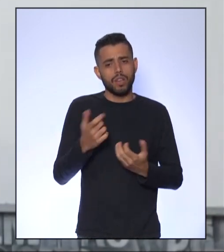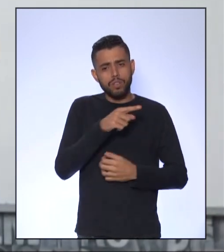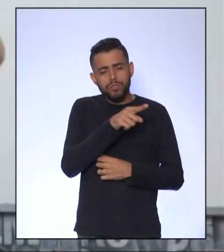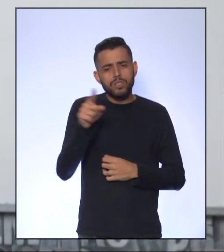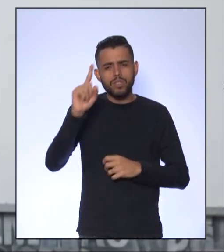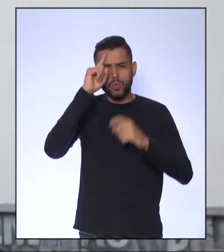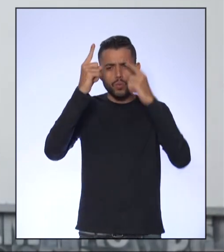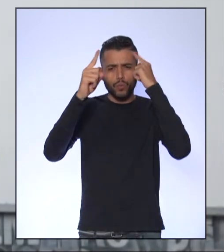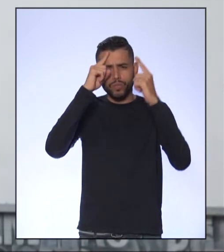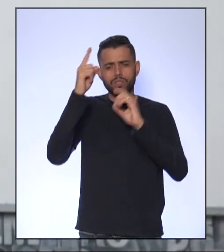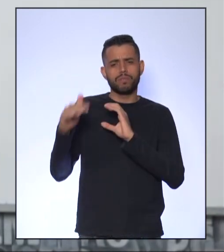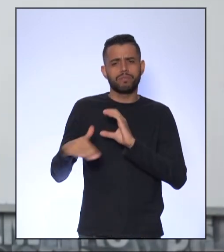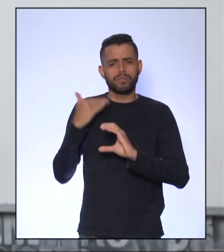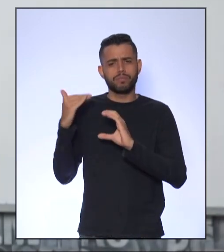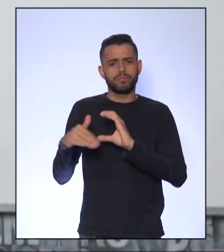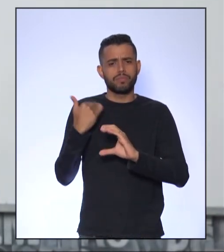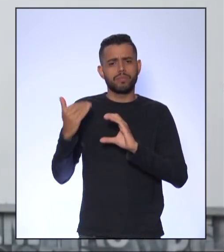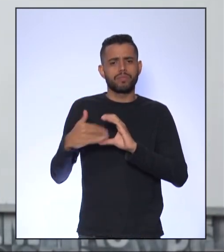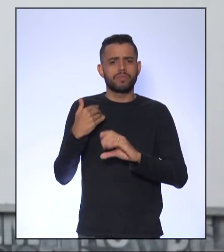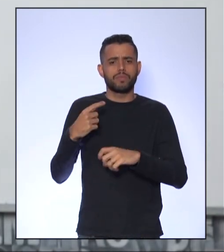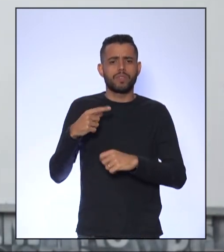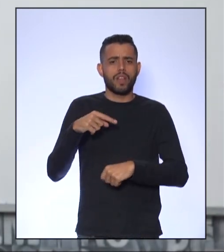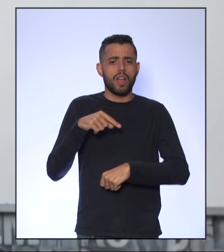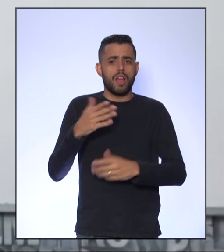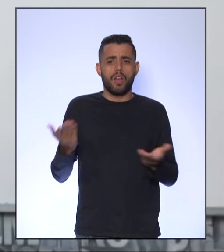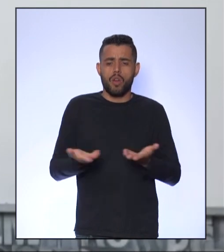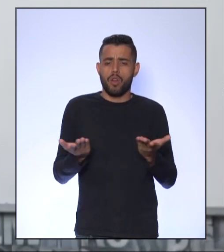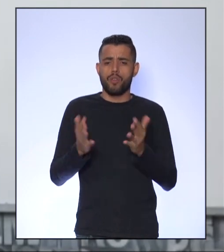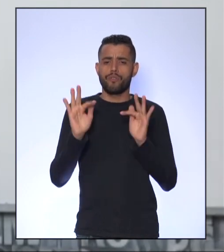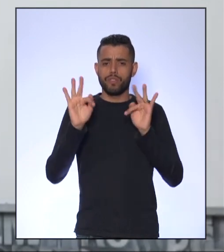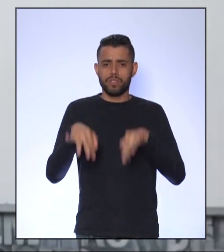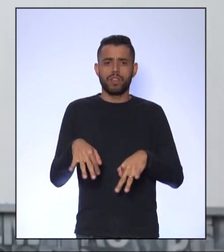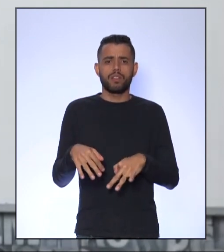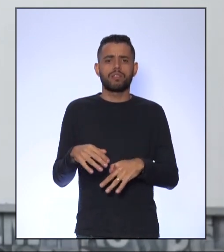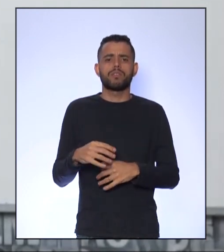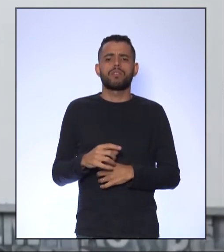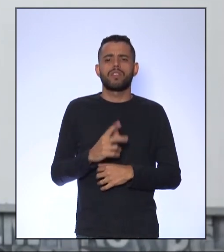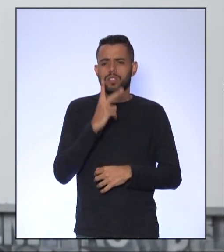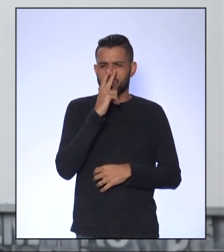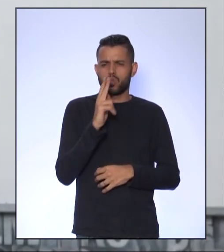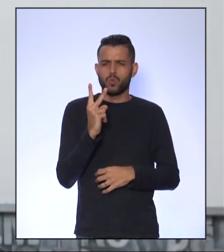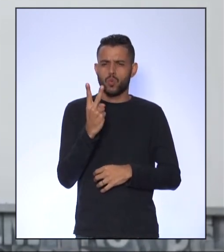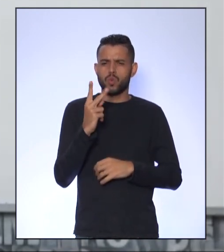dúvidas. Vamos ir para praticamente a fase final da nossa aula. Vamos ter mais uma lozinha,